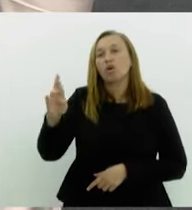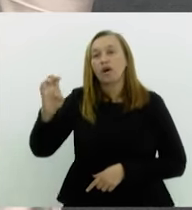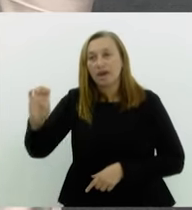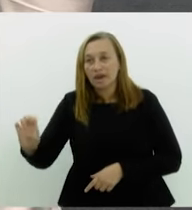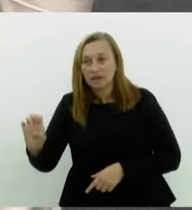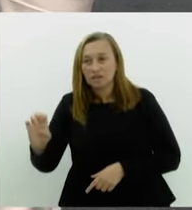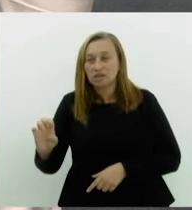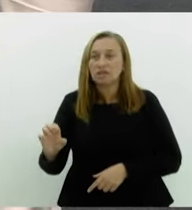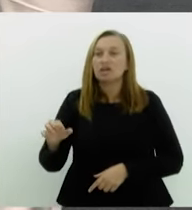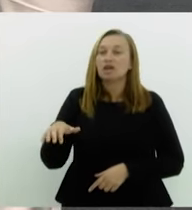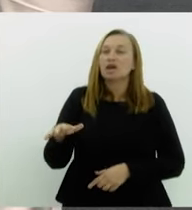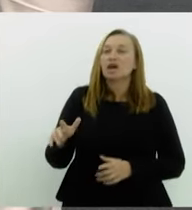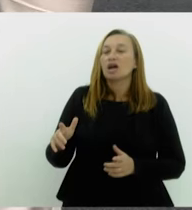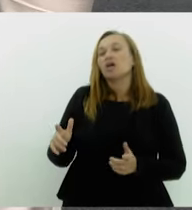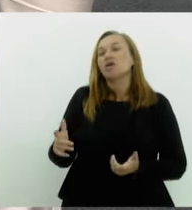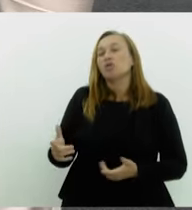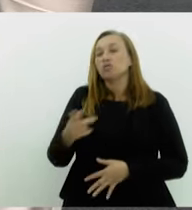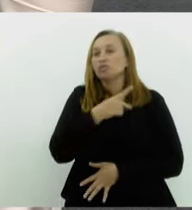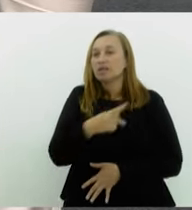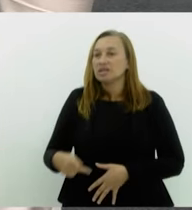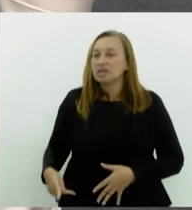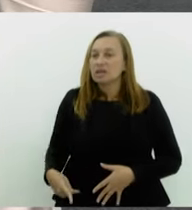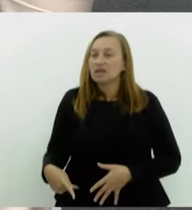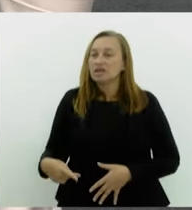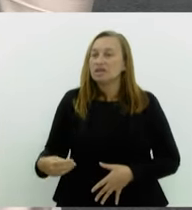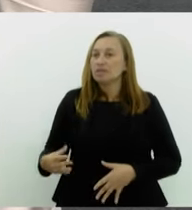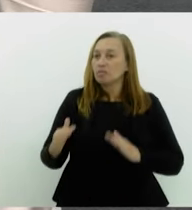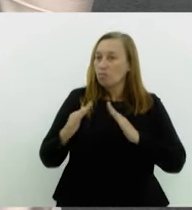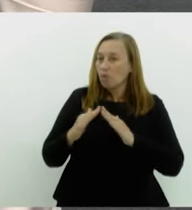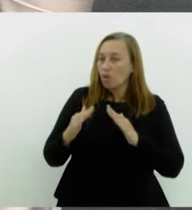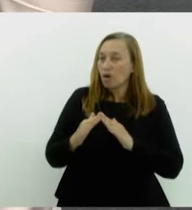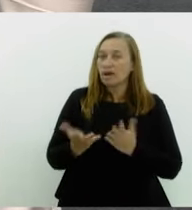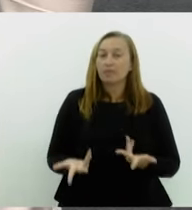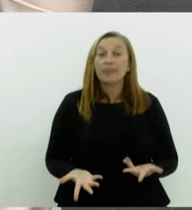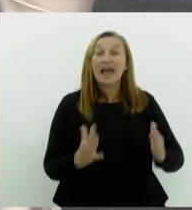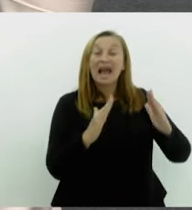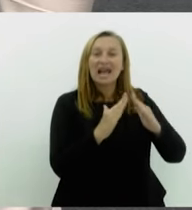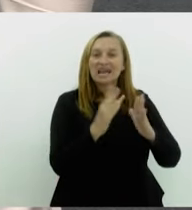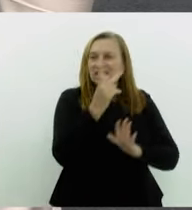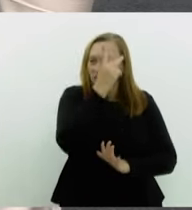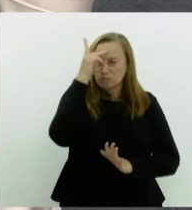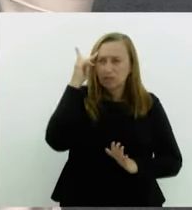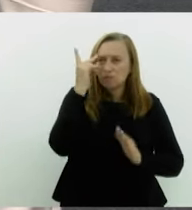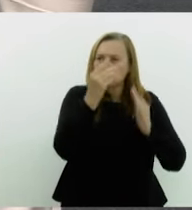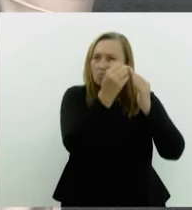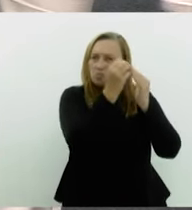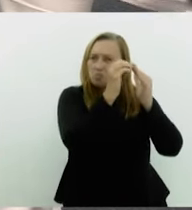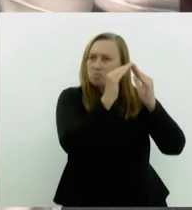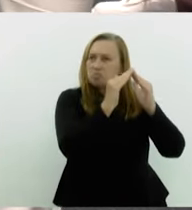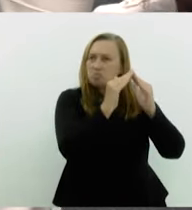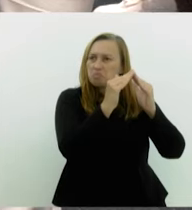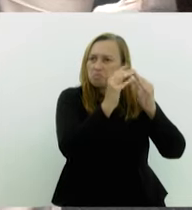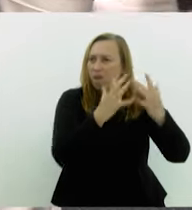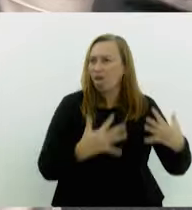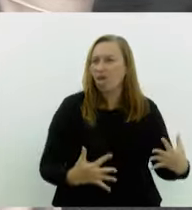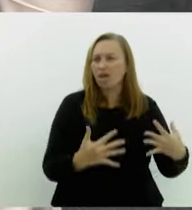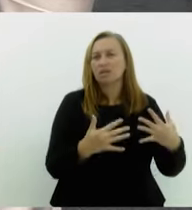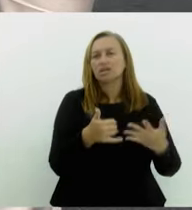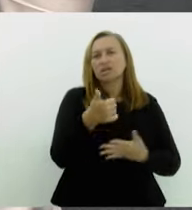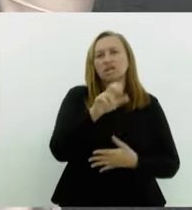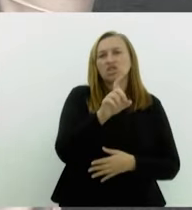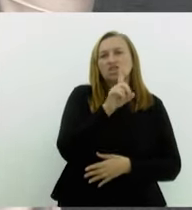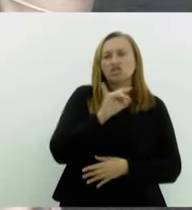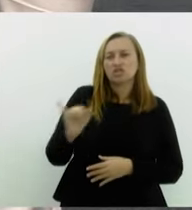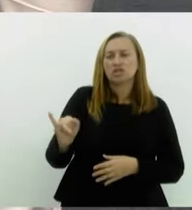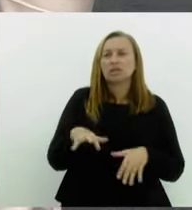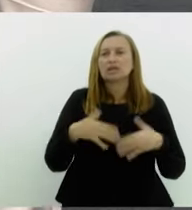do nosso presidente, onde o alagamento deixa a casa das pessoas submersas por mais de 15 dias. Então,